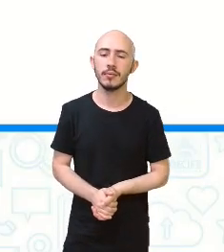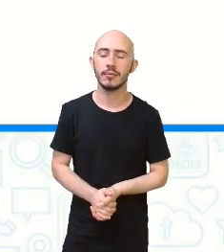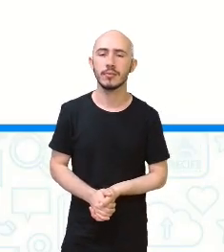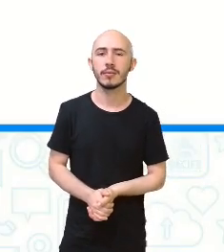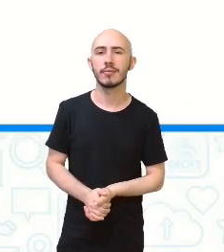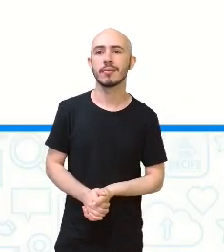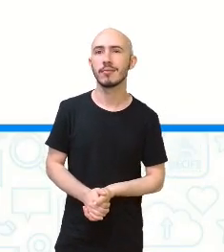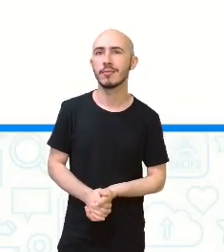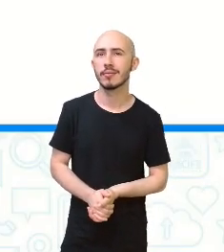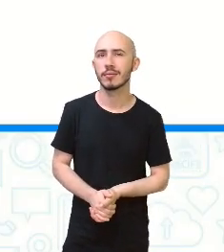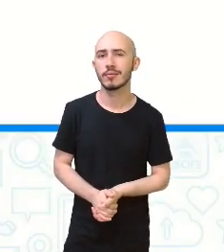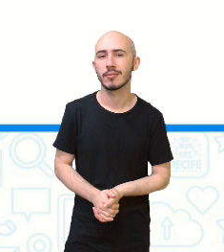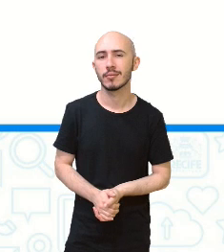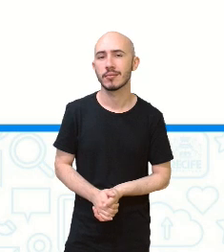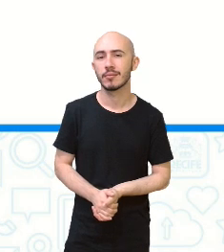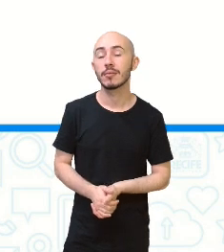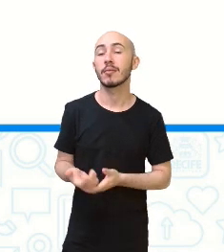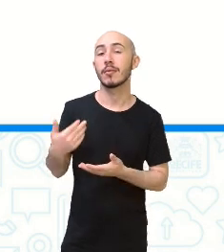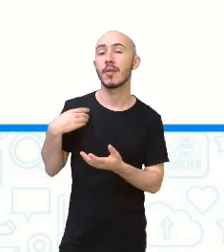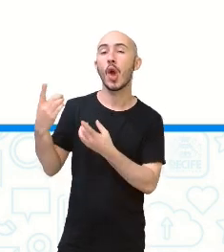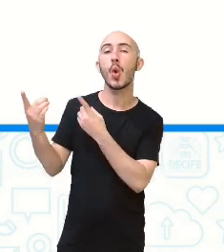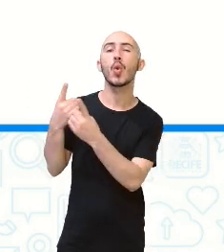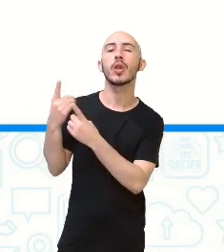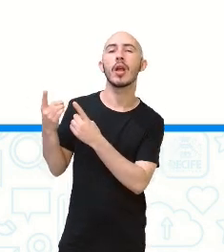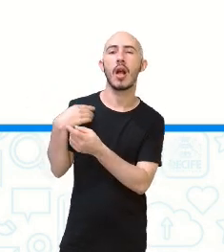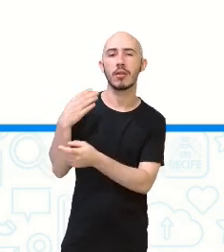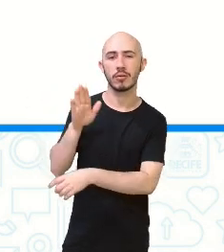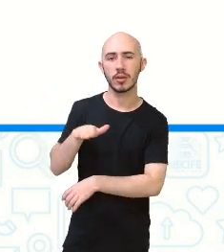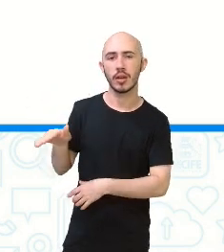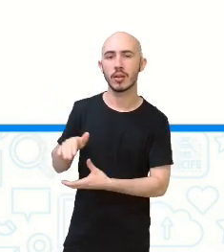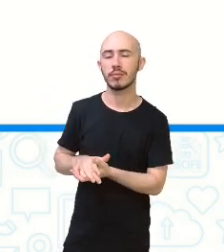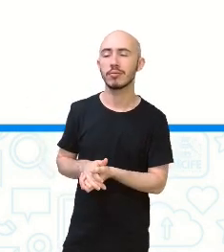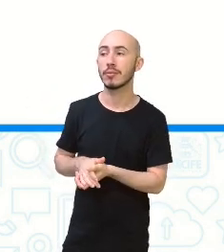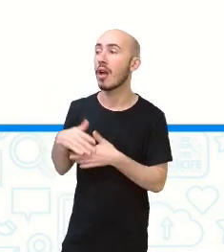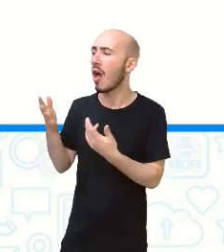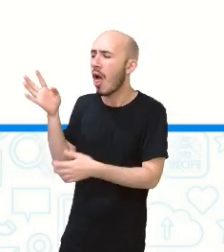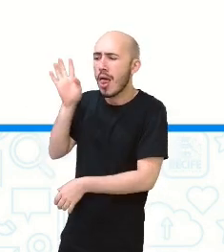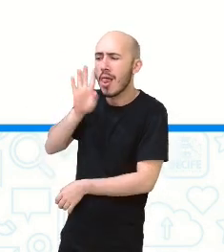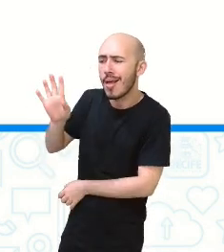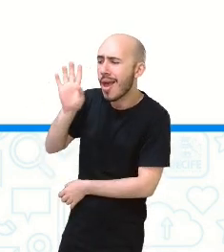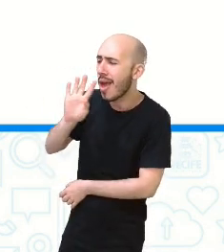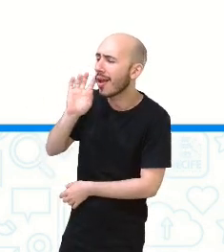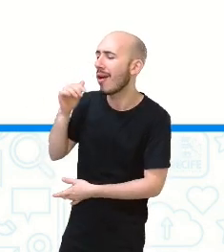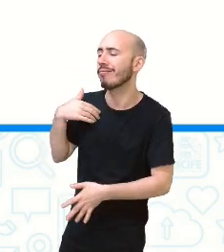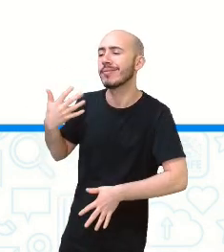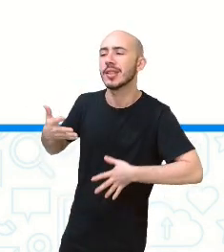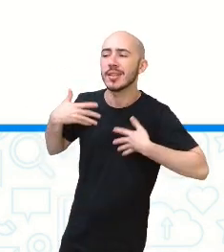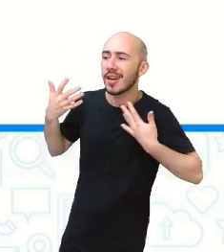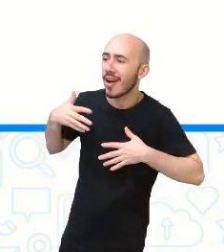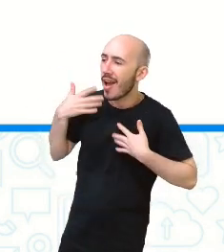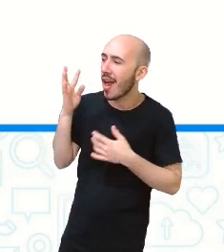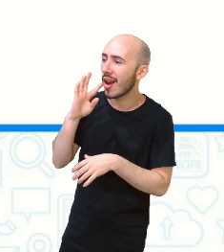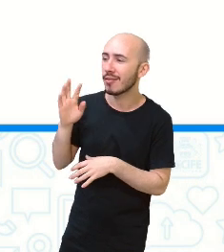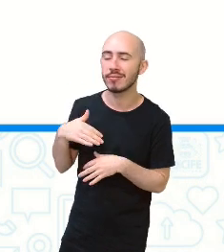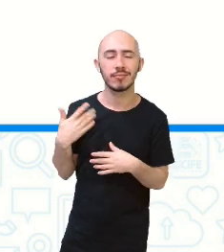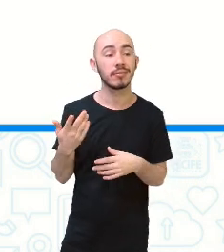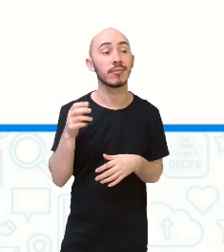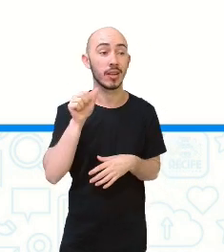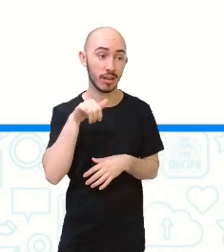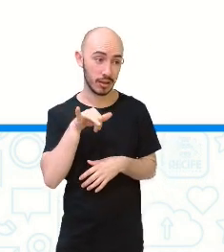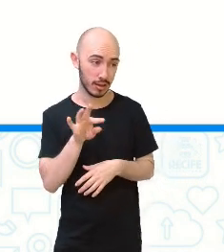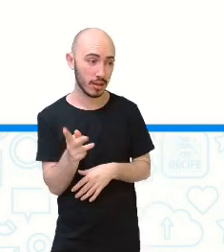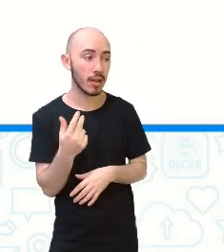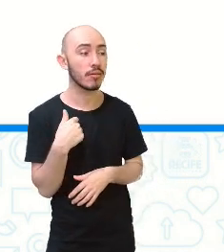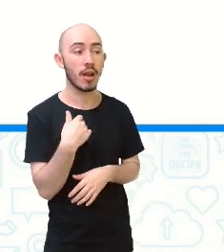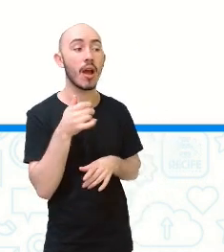Olha o diálogo dessas crianças, né? Que legal, Gabriel, estou animada. Aninha, a professora me contou